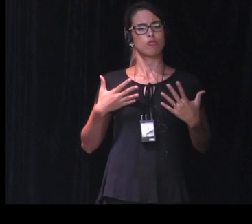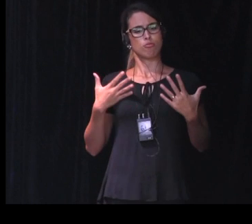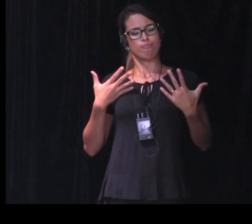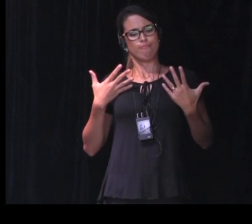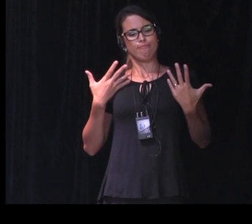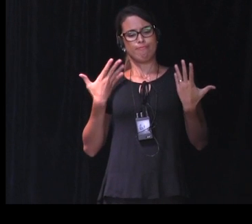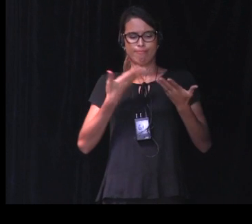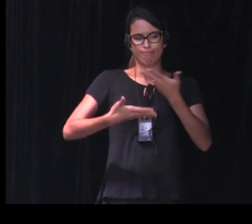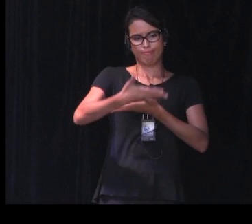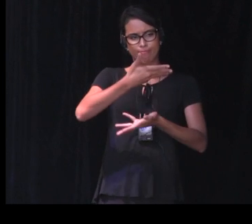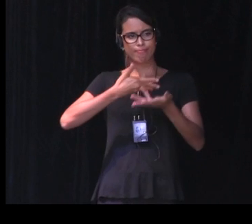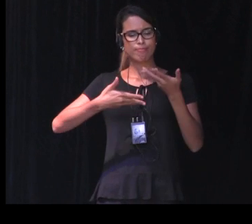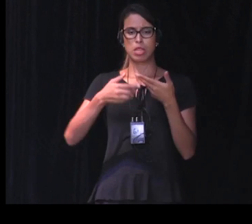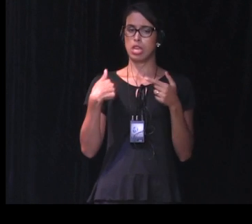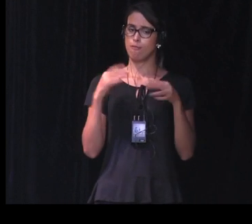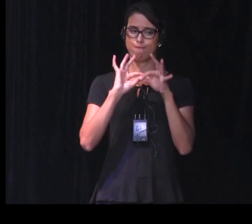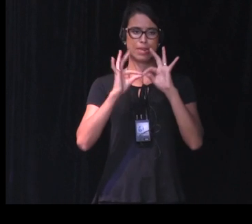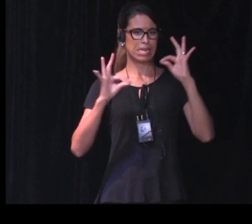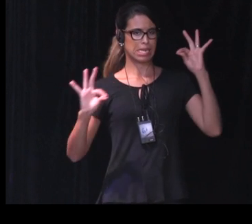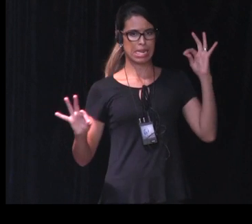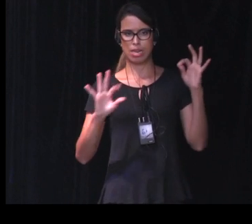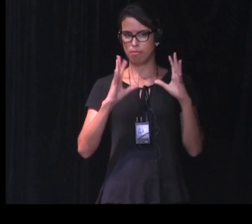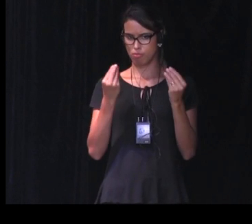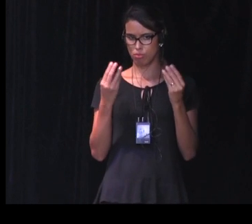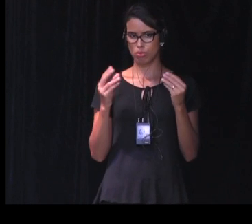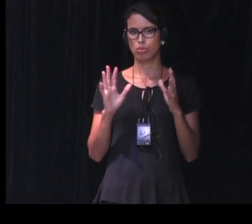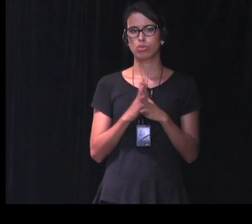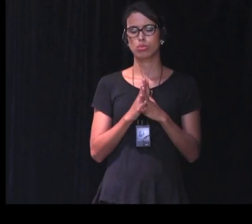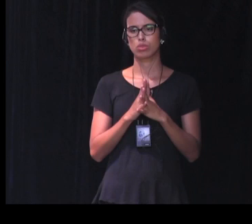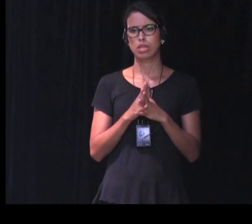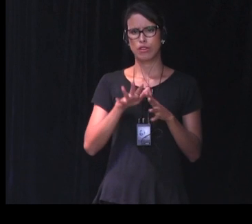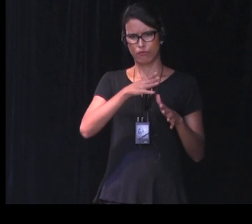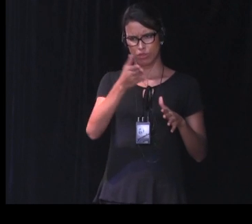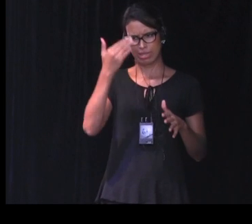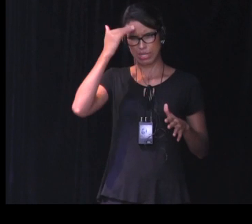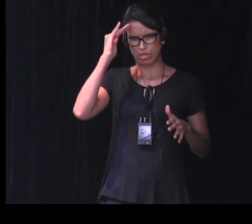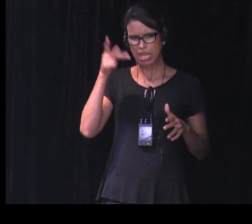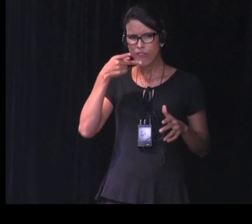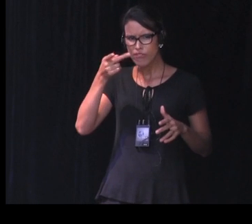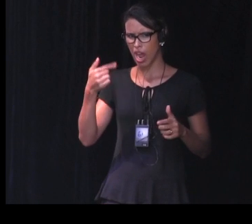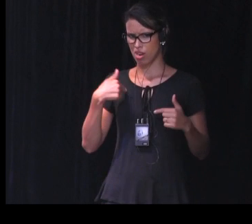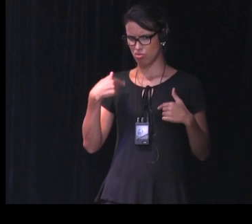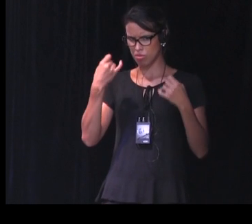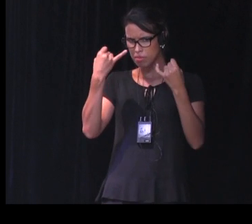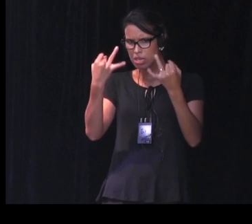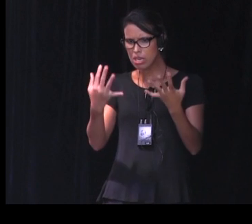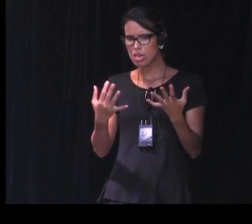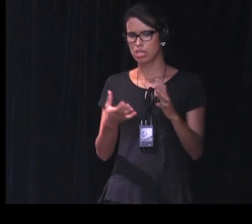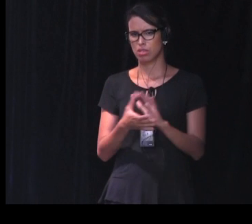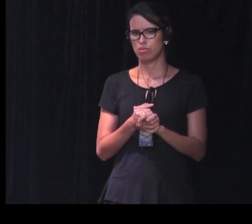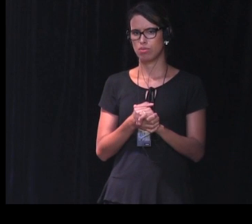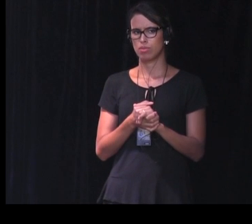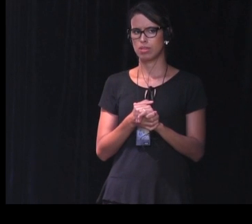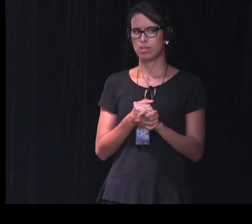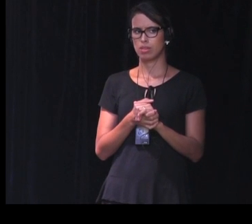do prazer do local social. Não quero me estender muito. Não sei se vocês estão entendendo tudo o que eu